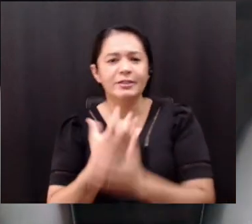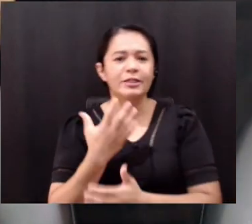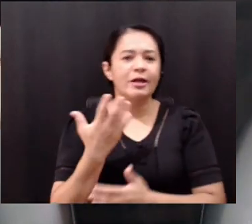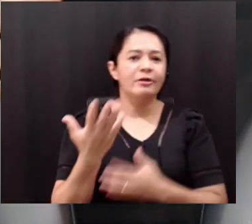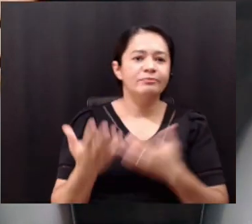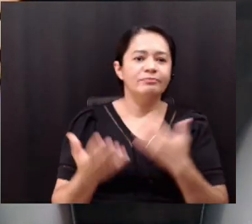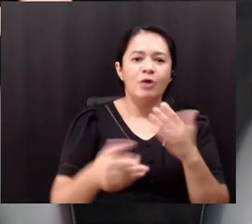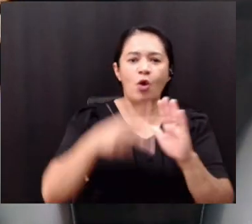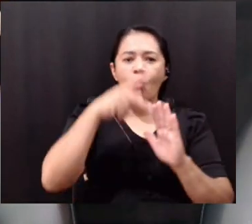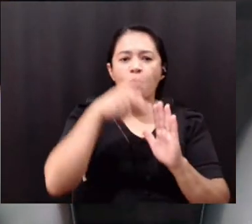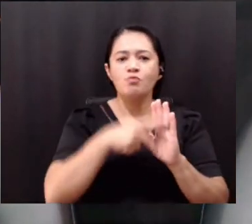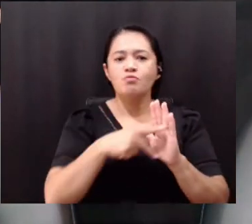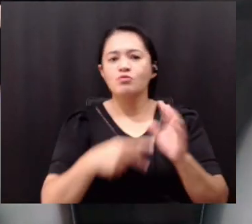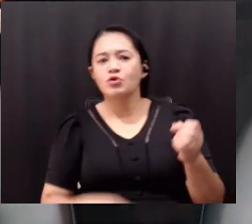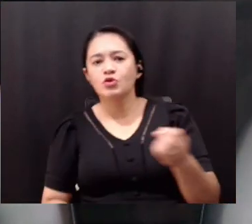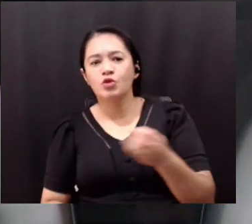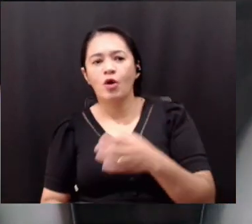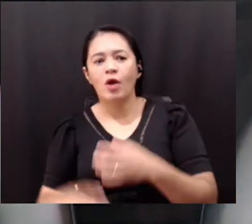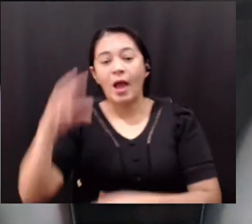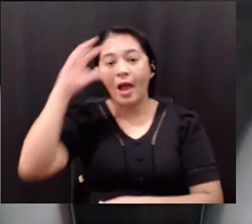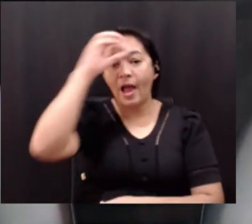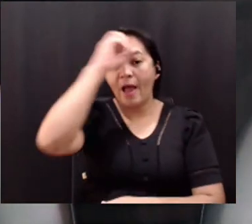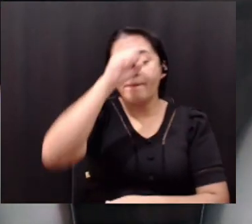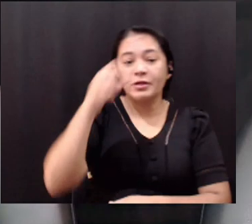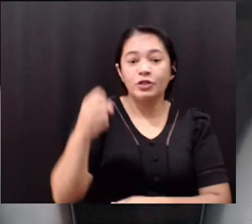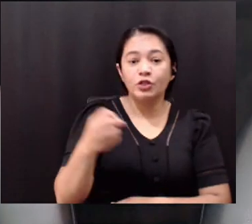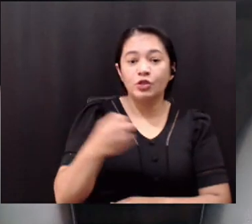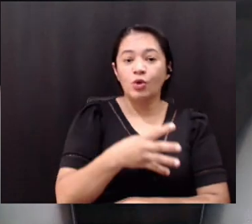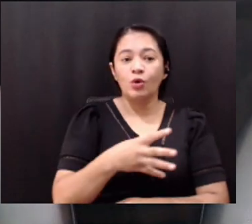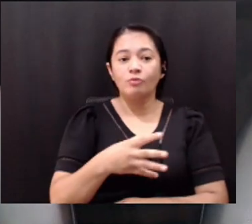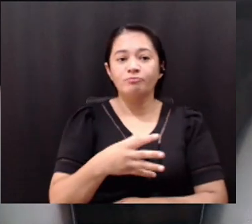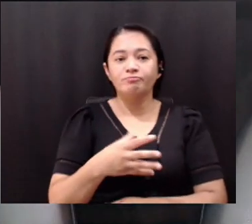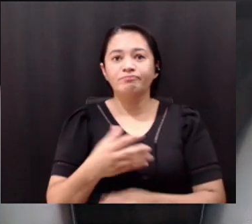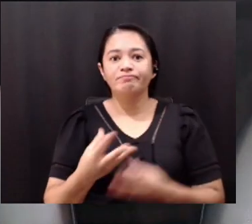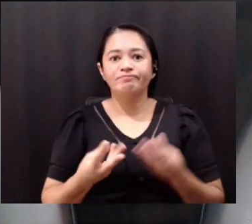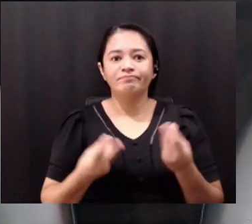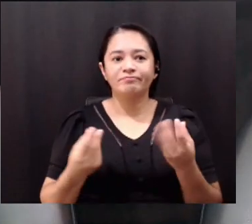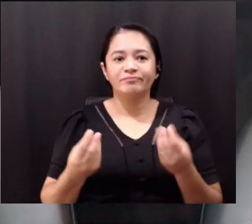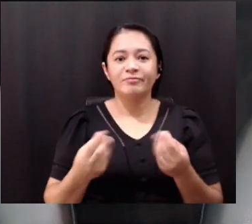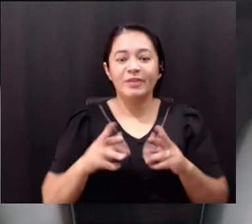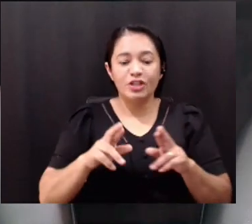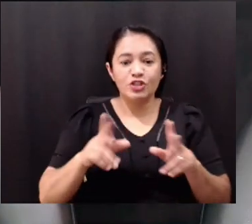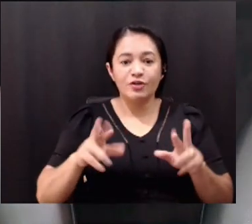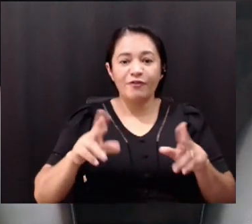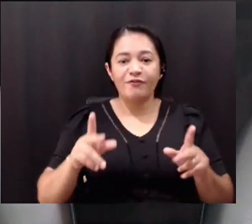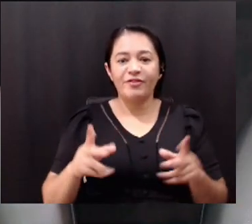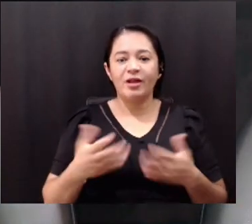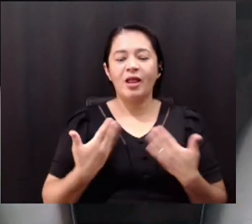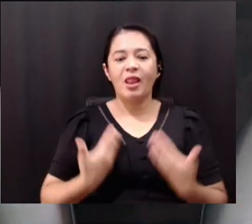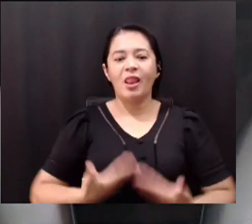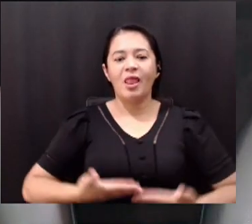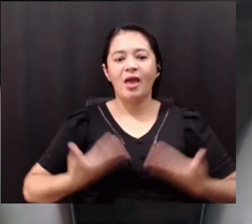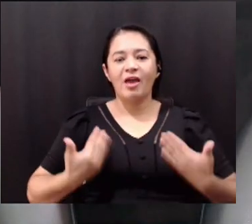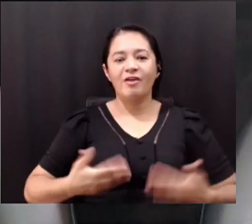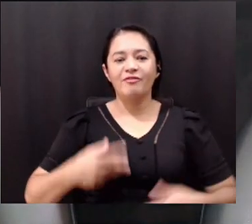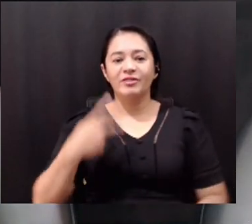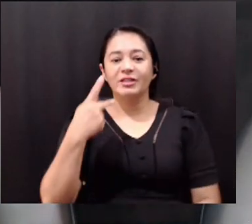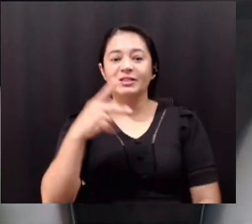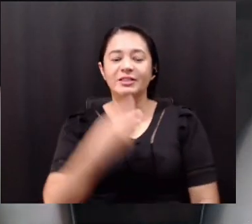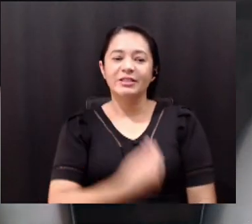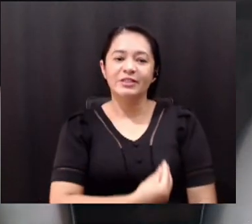novo, aprender algo novo, trazer algo de diferente, de leve para a sua vida, esse tempo